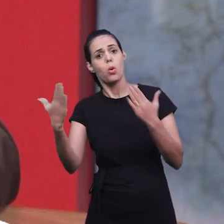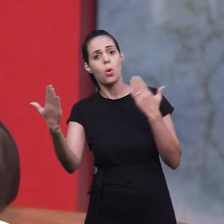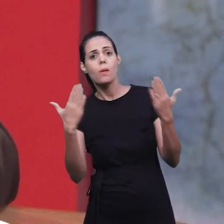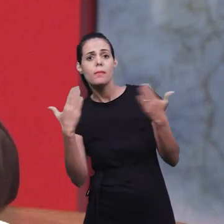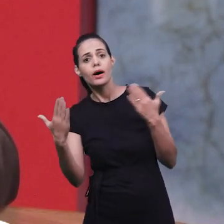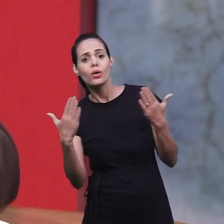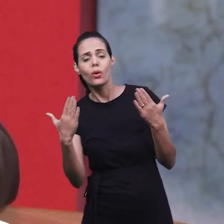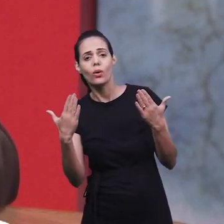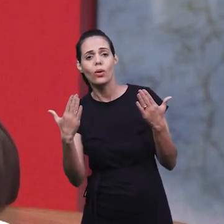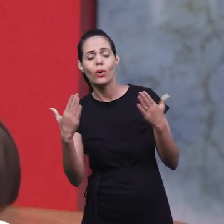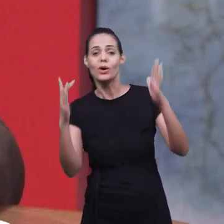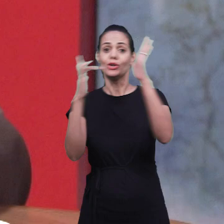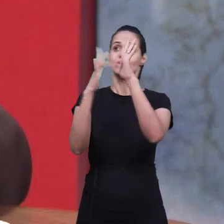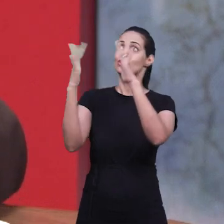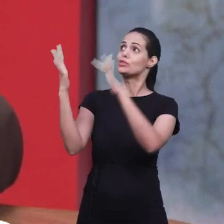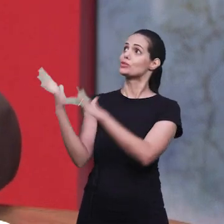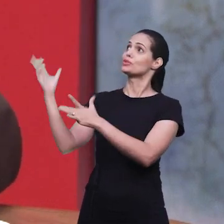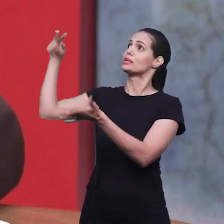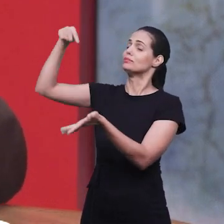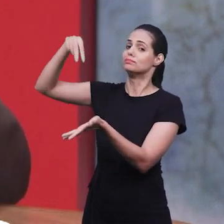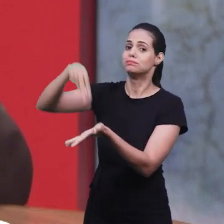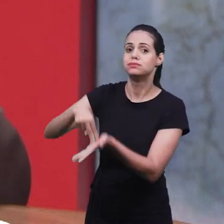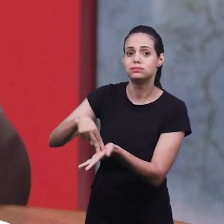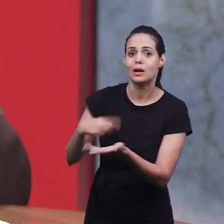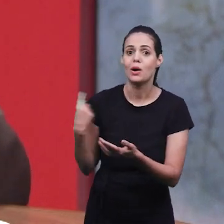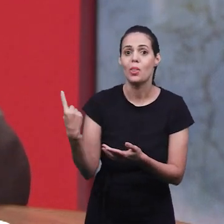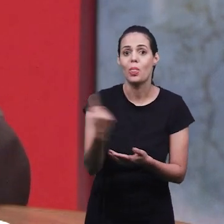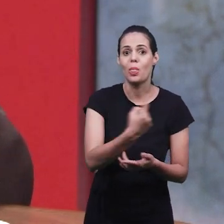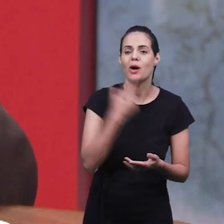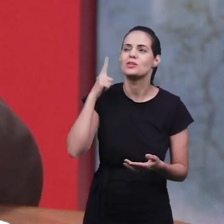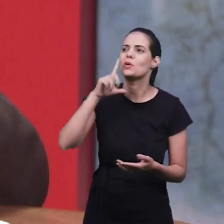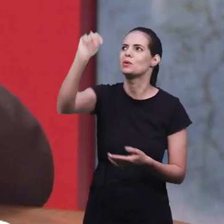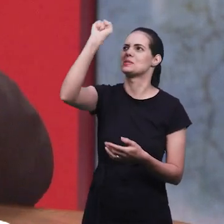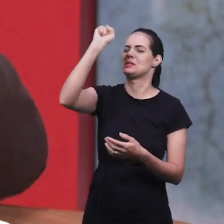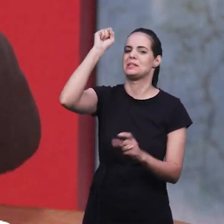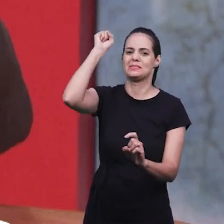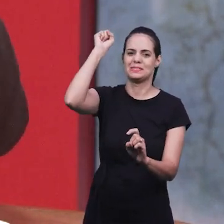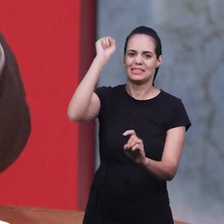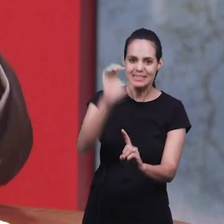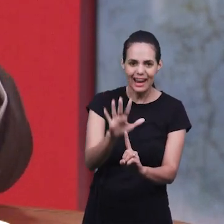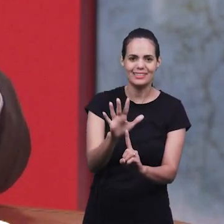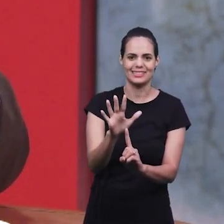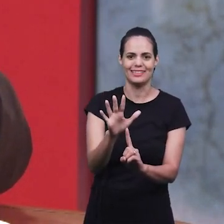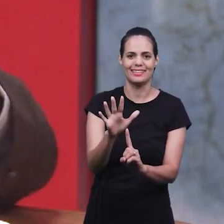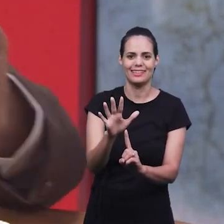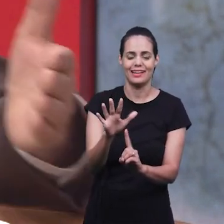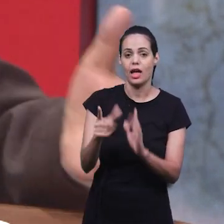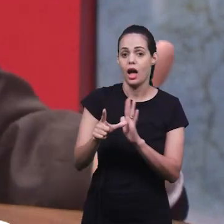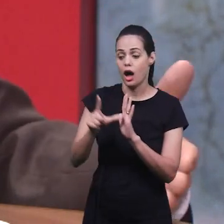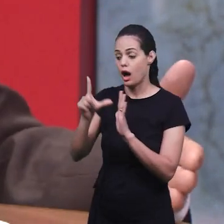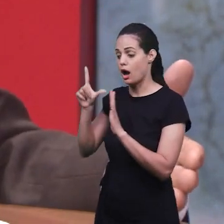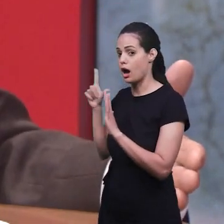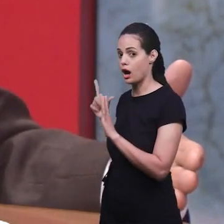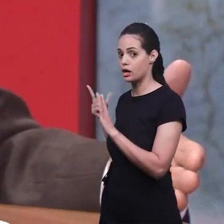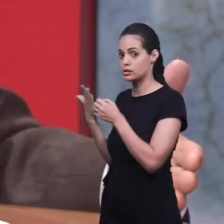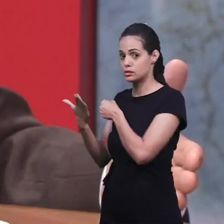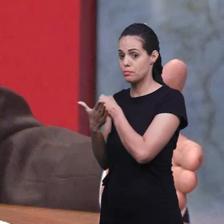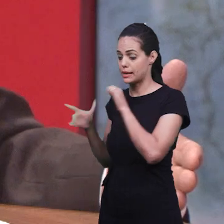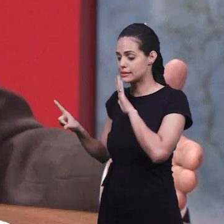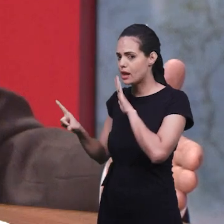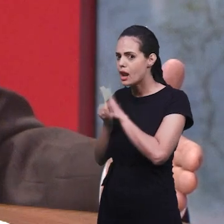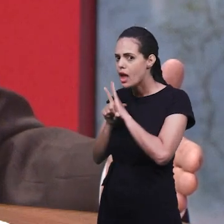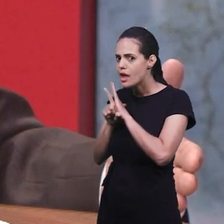Paulo faz essa comparação, dizendo que vindo o Senhor Jesus, nós alcançamos a graça através dele, antes